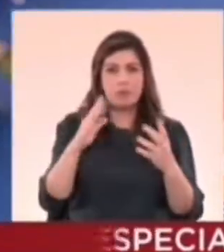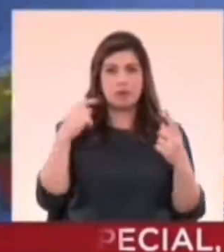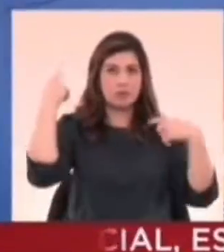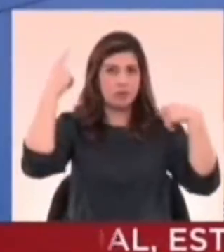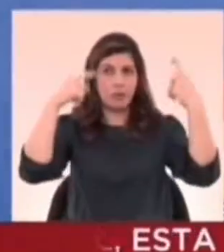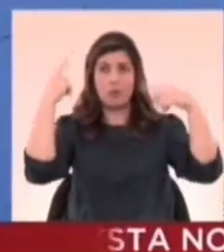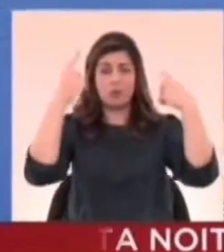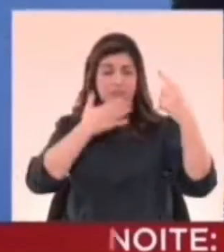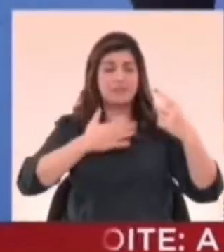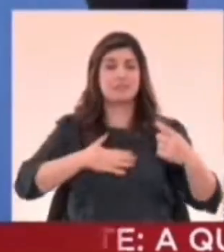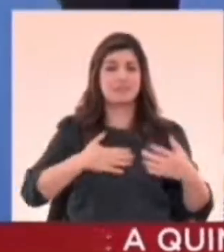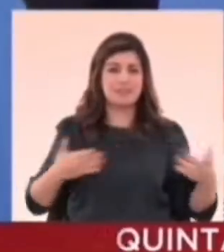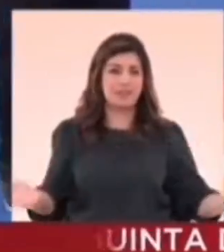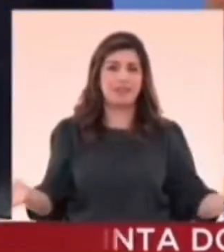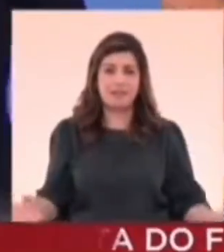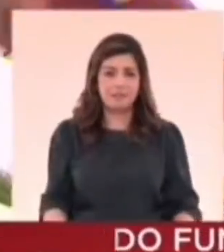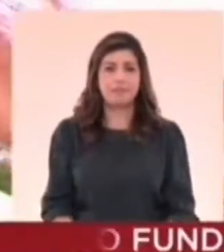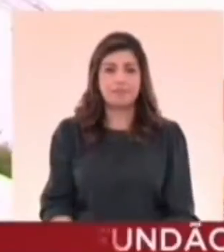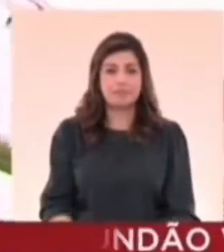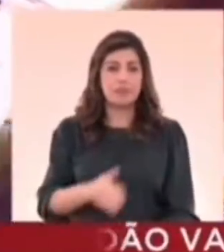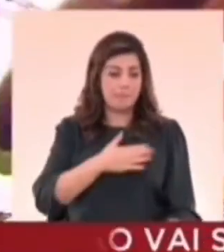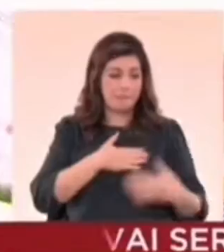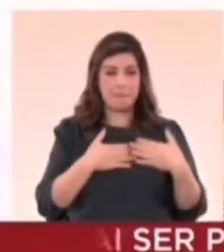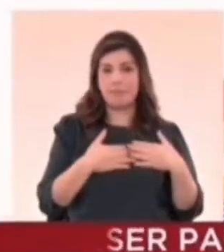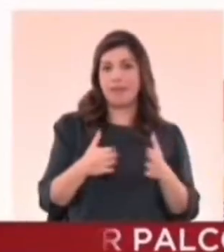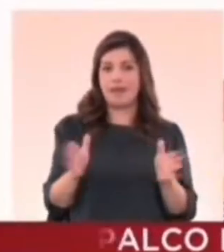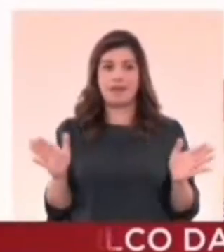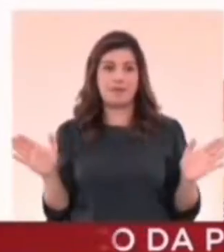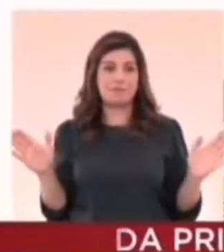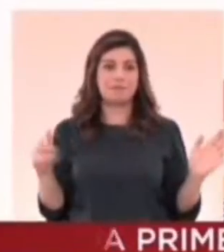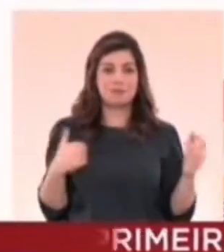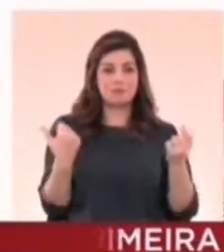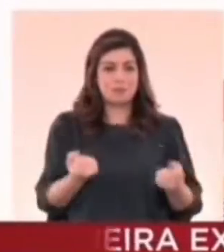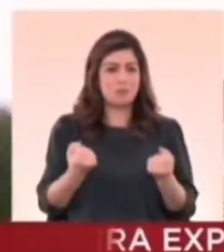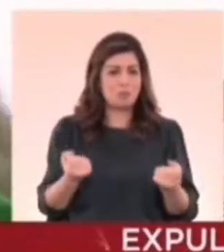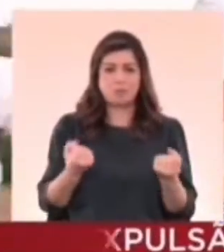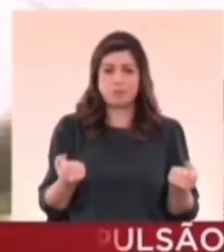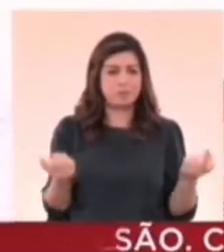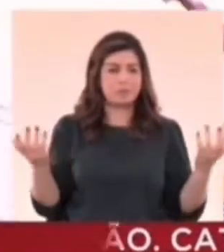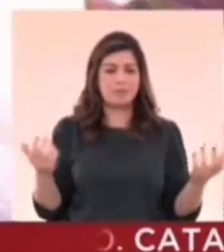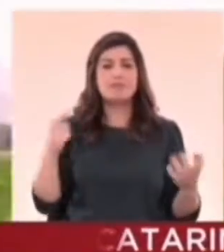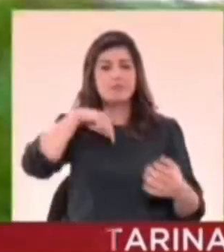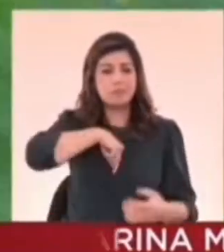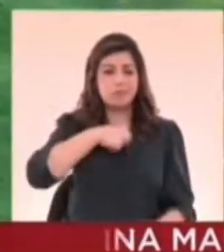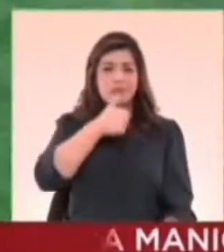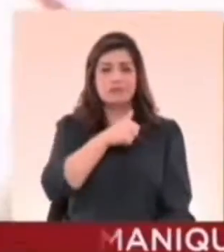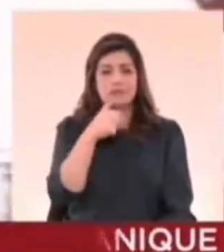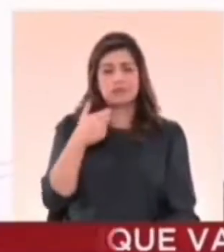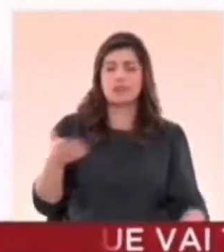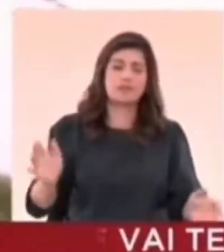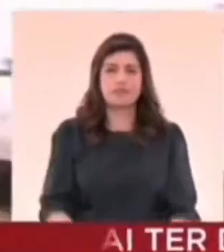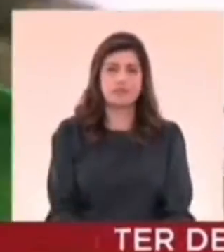eu não consigo abrir meu peido não gostei du estou eu